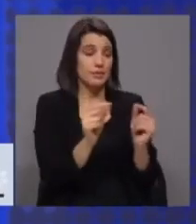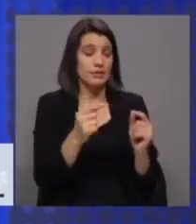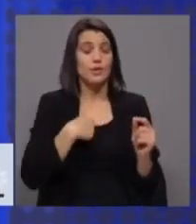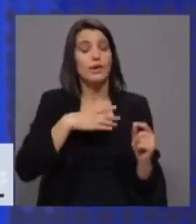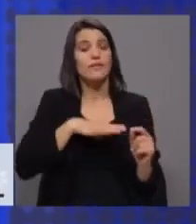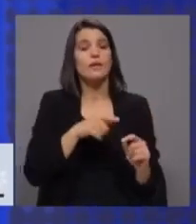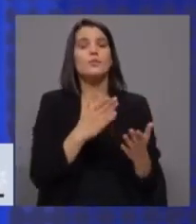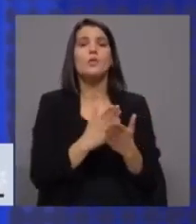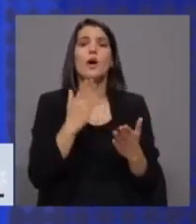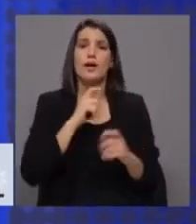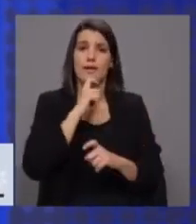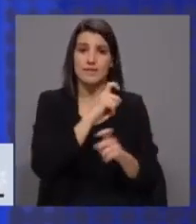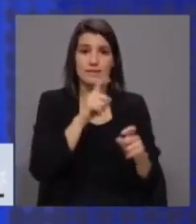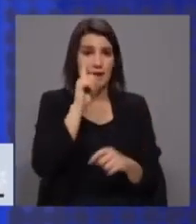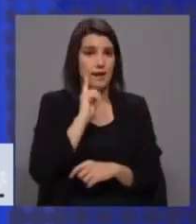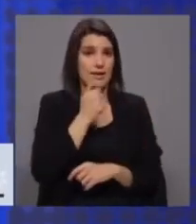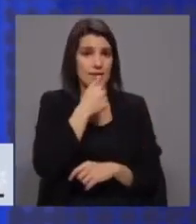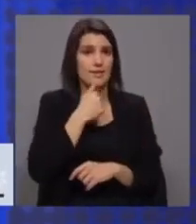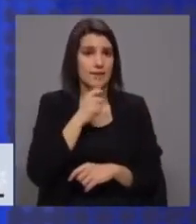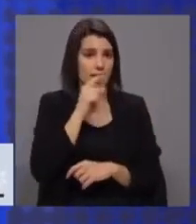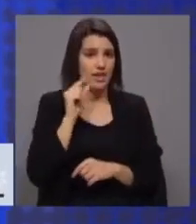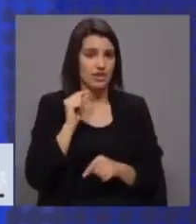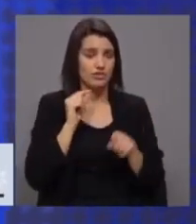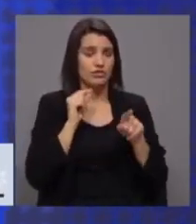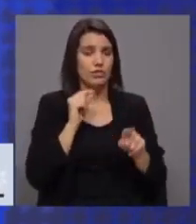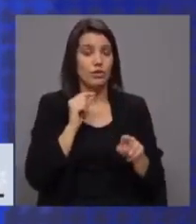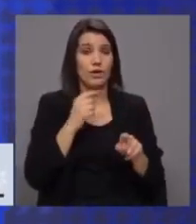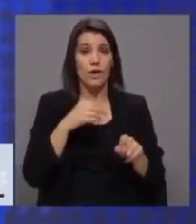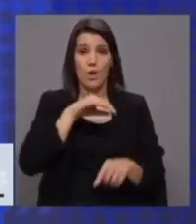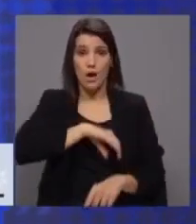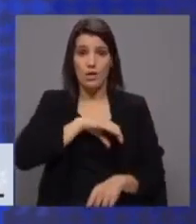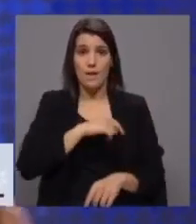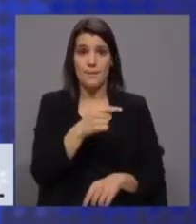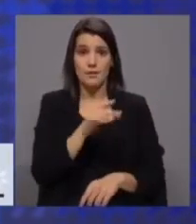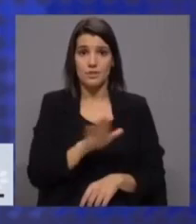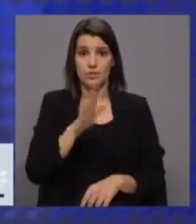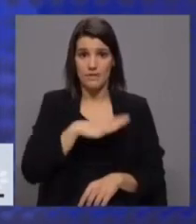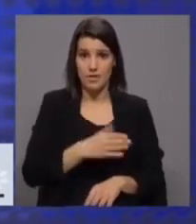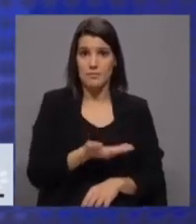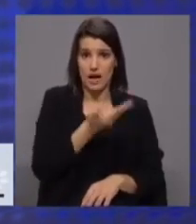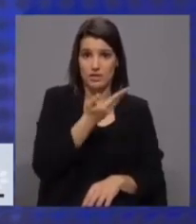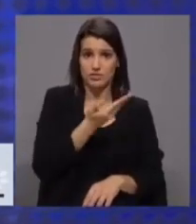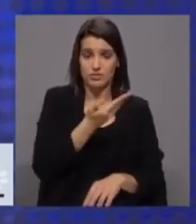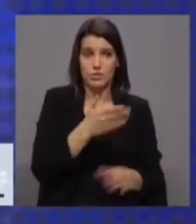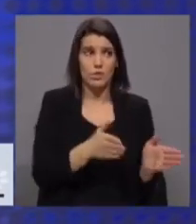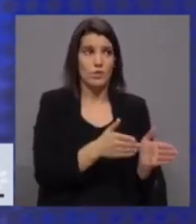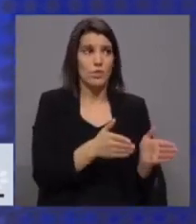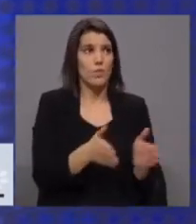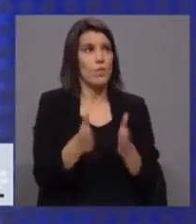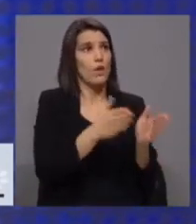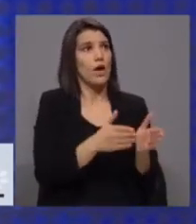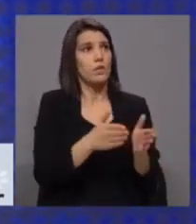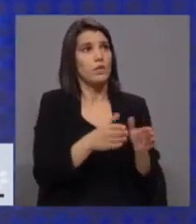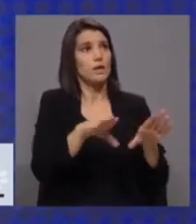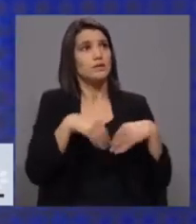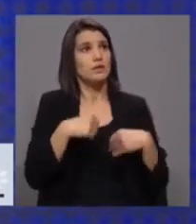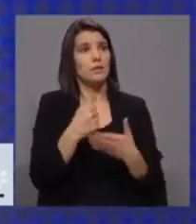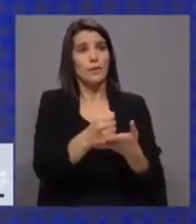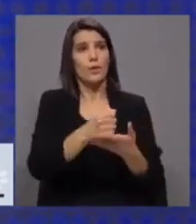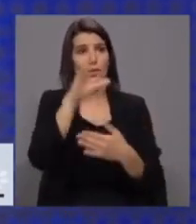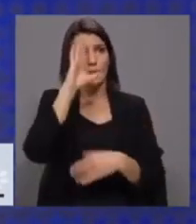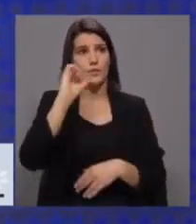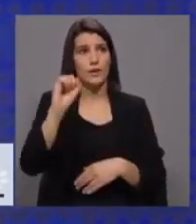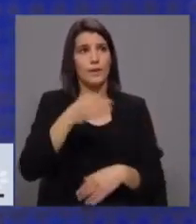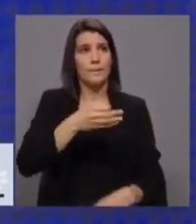Queria só avisar a Inês do seguinte: dizer que quer subir o salário mínimo nacional e depois aceitar apoiar um governo em que